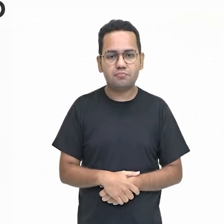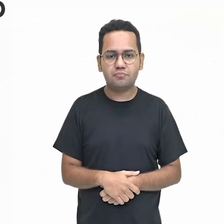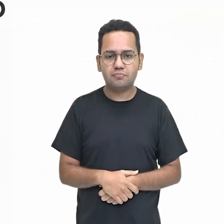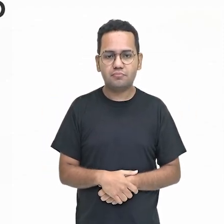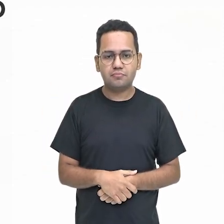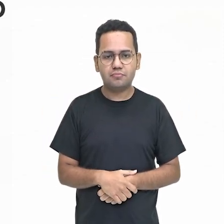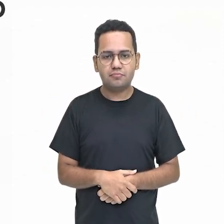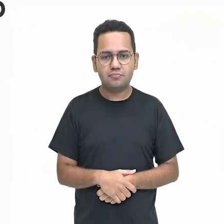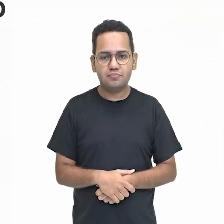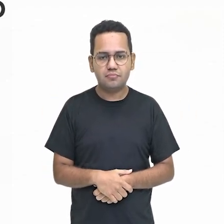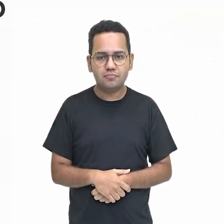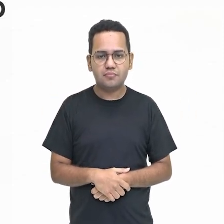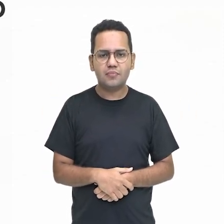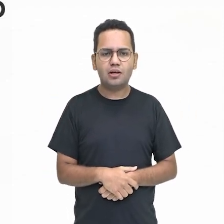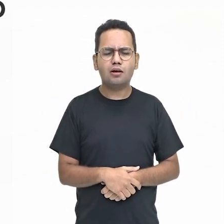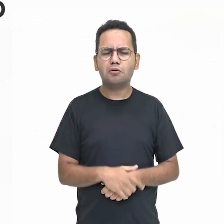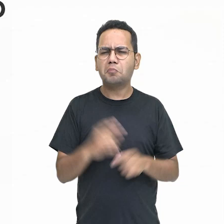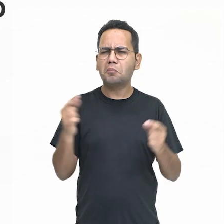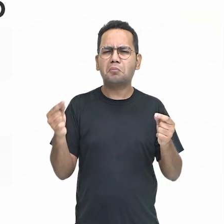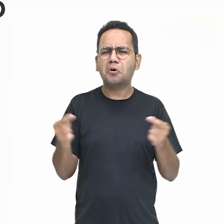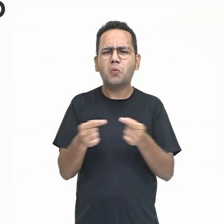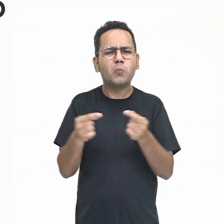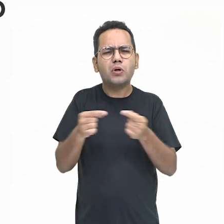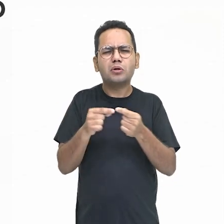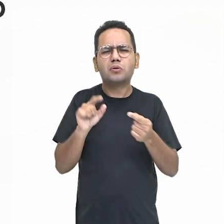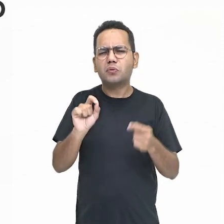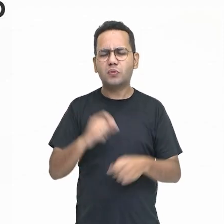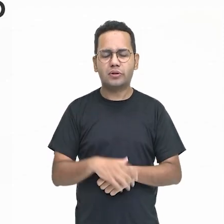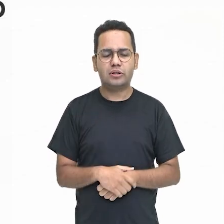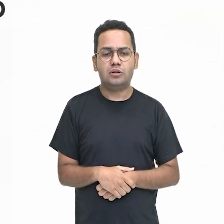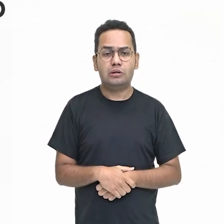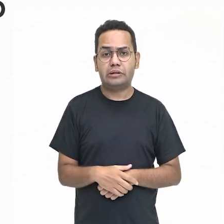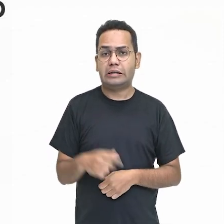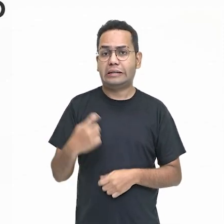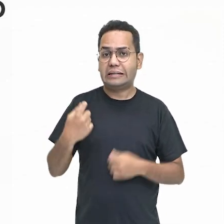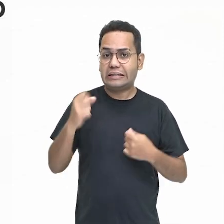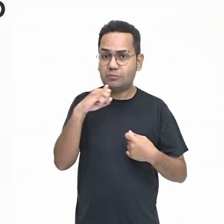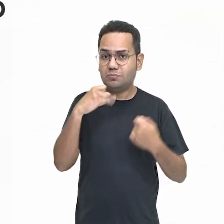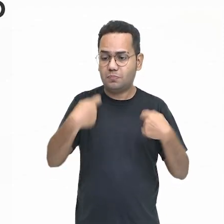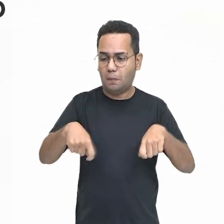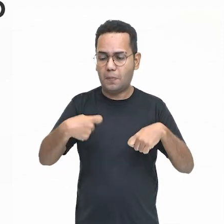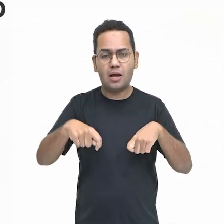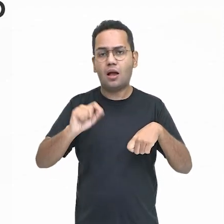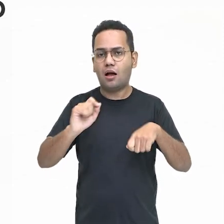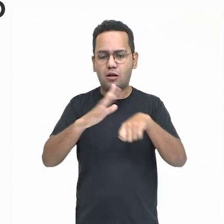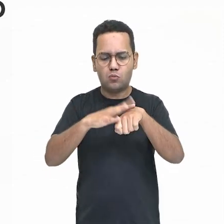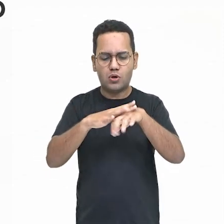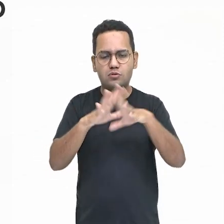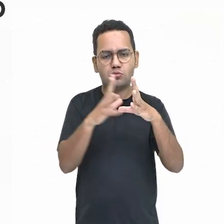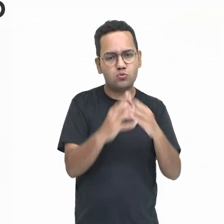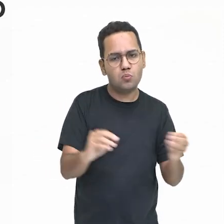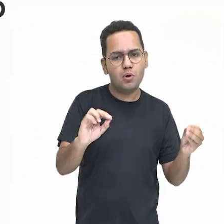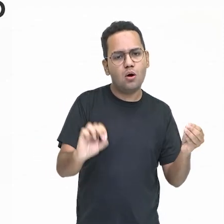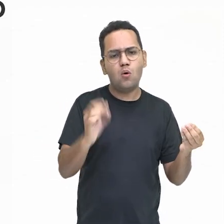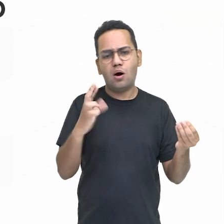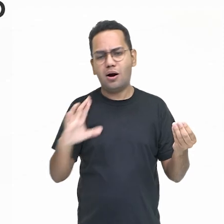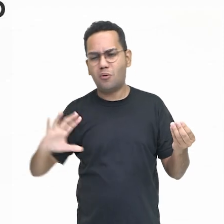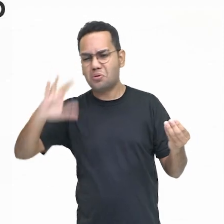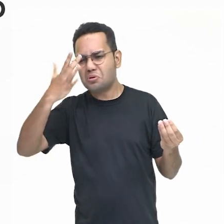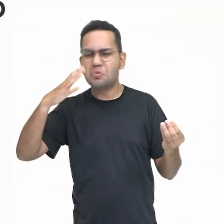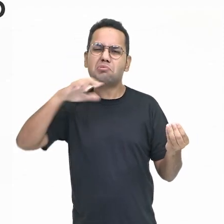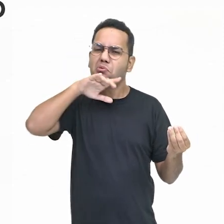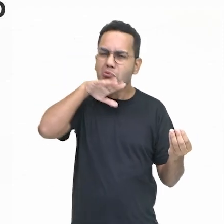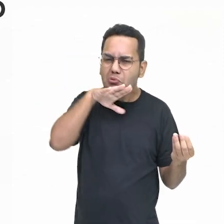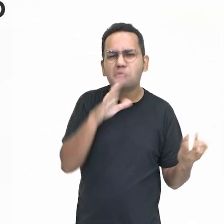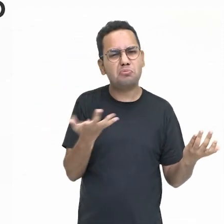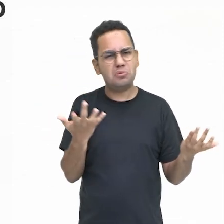aí, recorridas sempre que é necessário para o tratamento de doenças, infortúnios ou